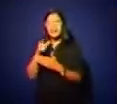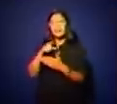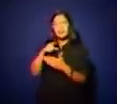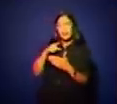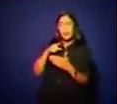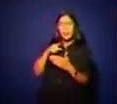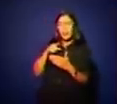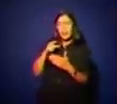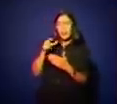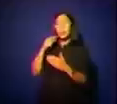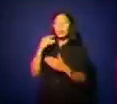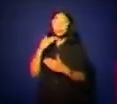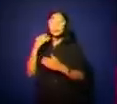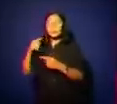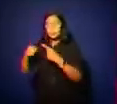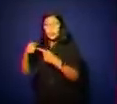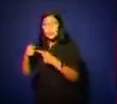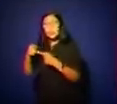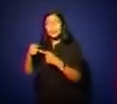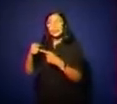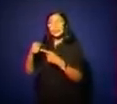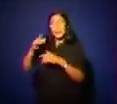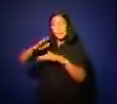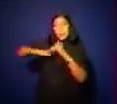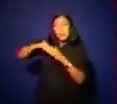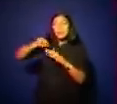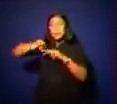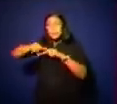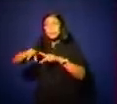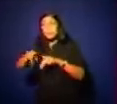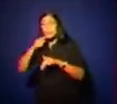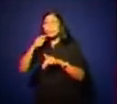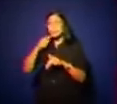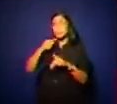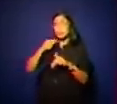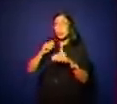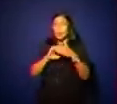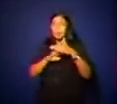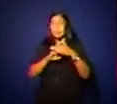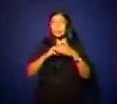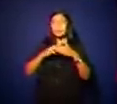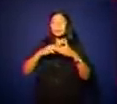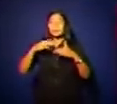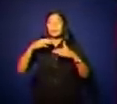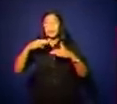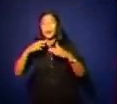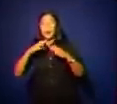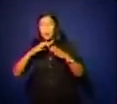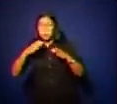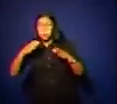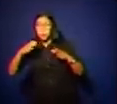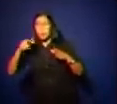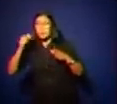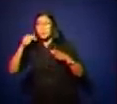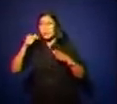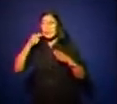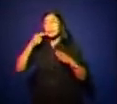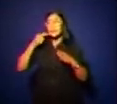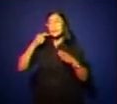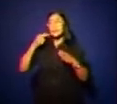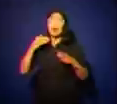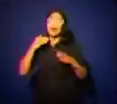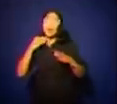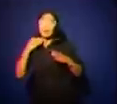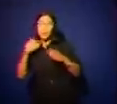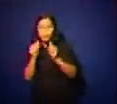os bancos vão ter que fazer outras coisas muito provavelmente a medida que as empresas médias e grandes saem para o mercado de capitais os bancos vão atuar junto ao mercado